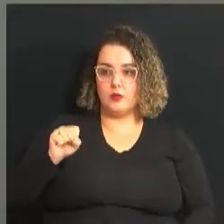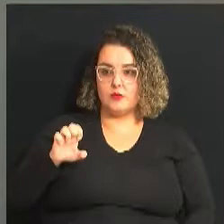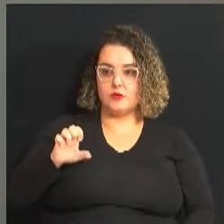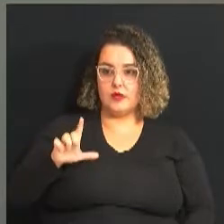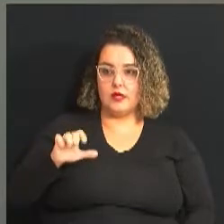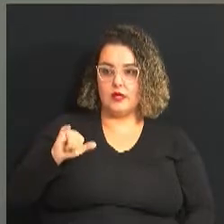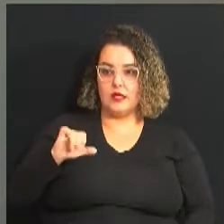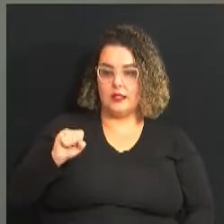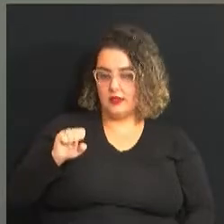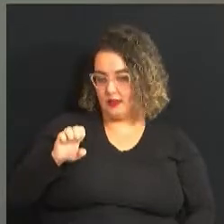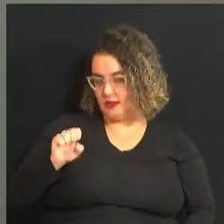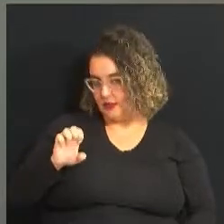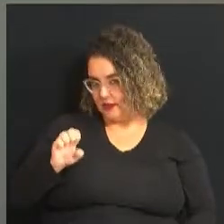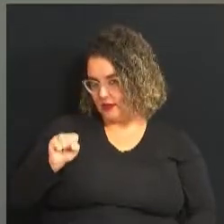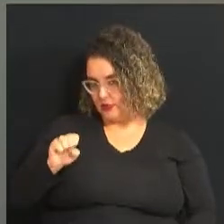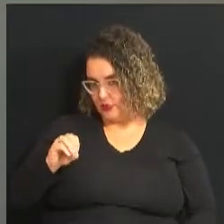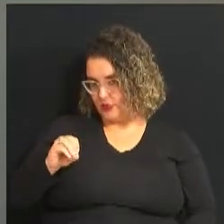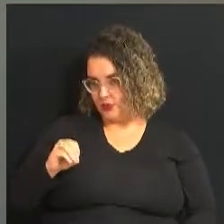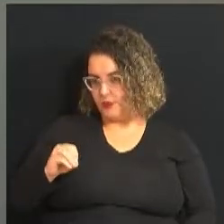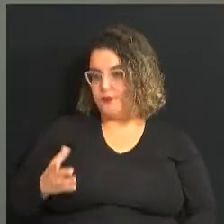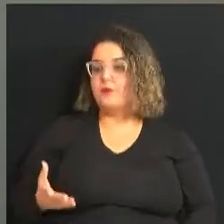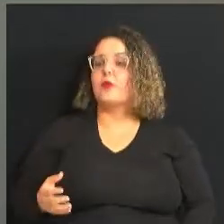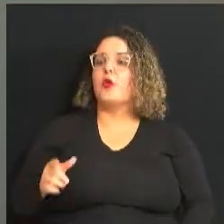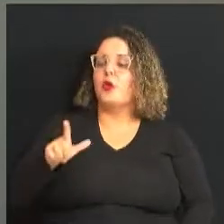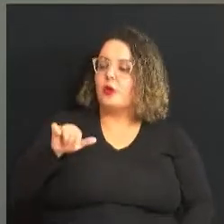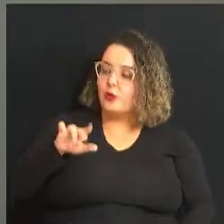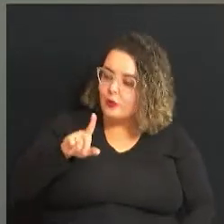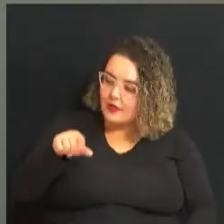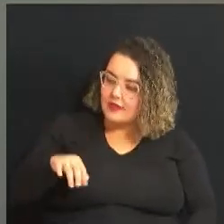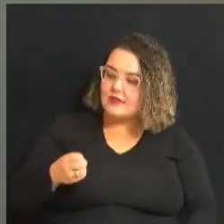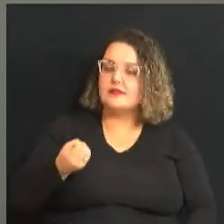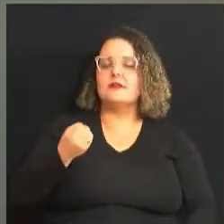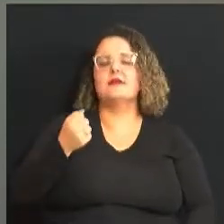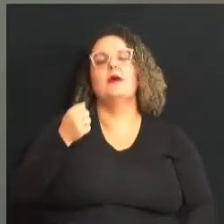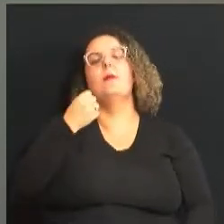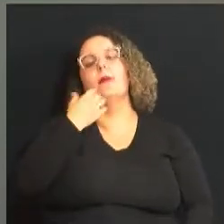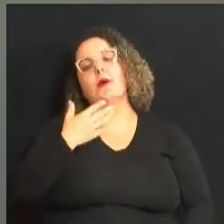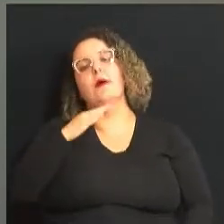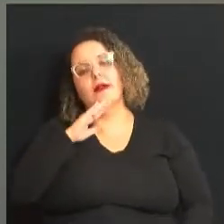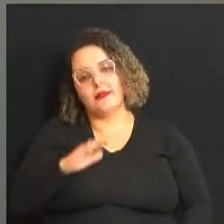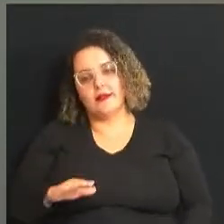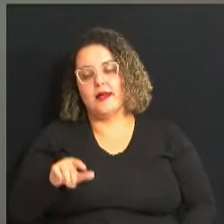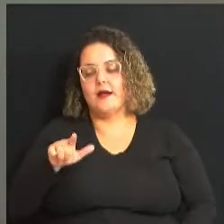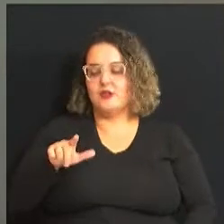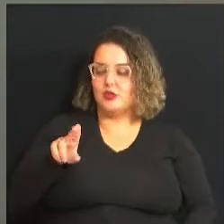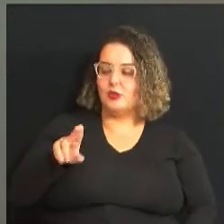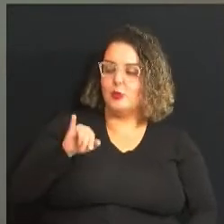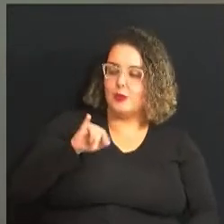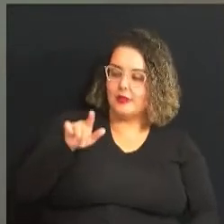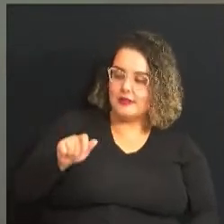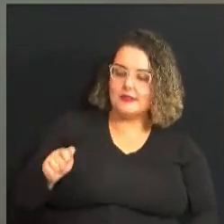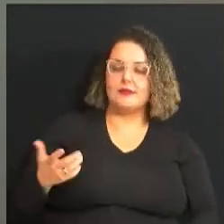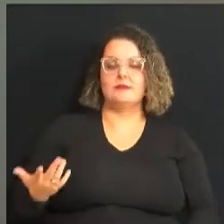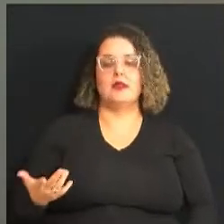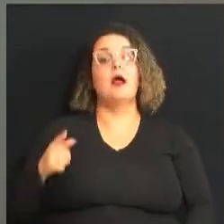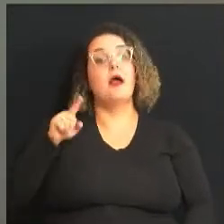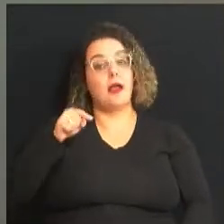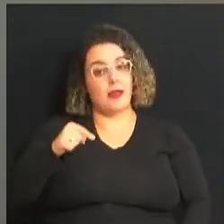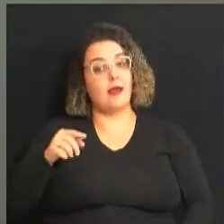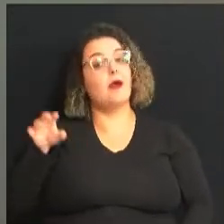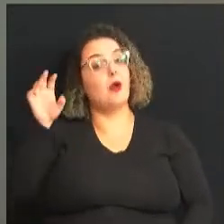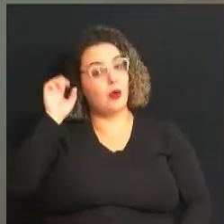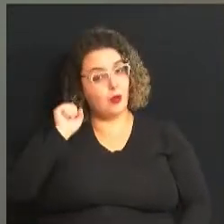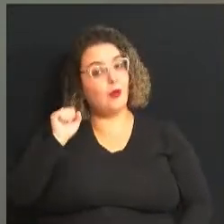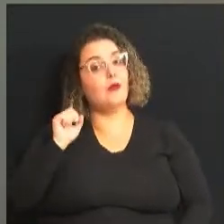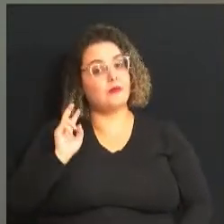Luísa, boa tarde. Excelente pergunta você fez, Luísa, porque isso aí realmente é uma coisa que a gente ouve muito,